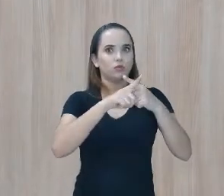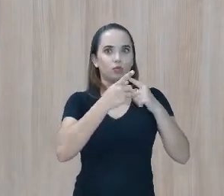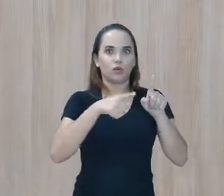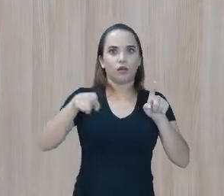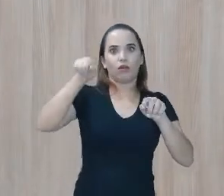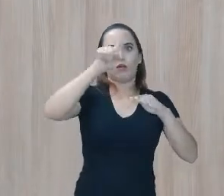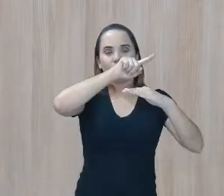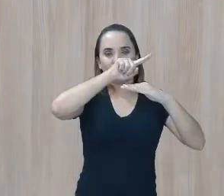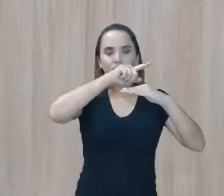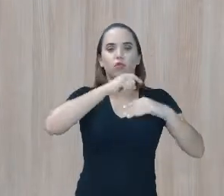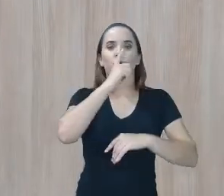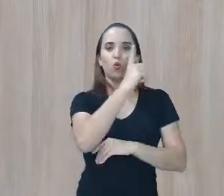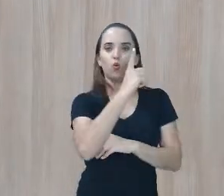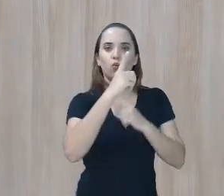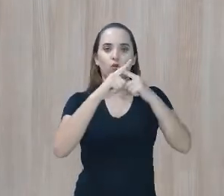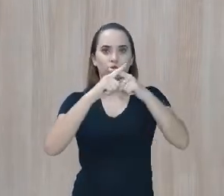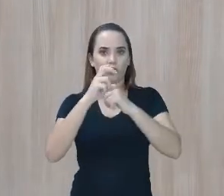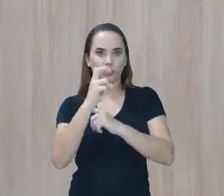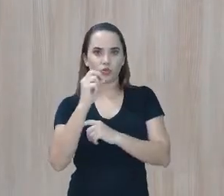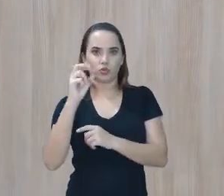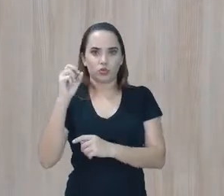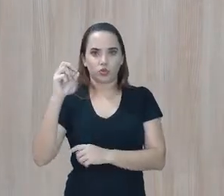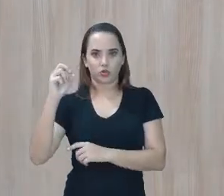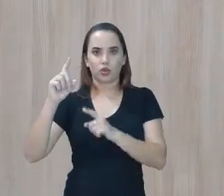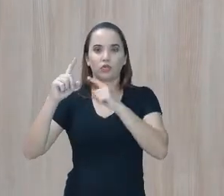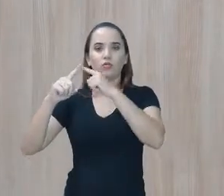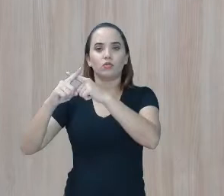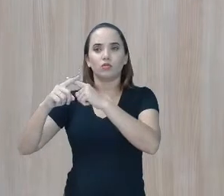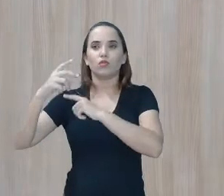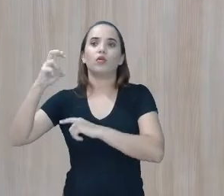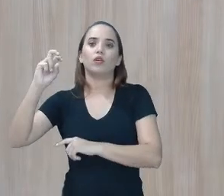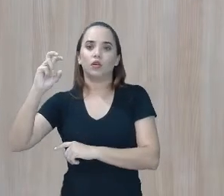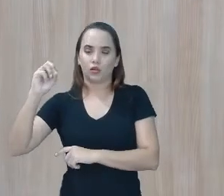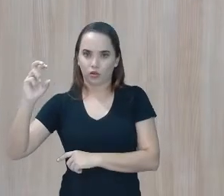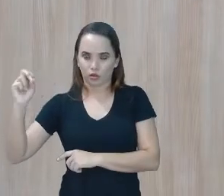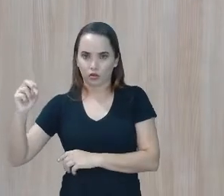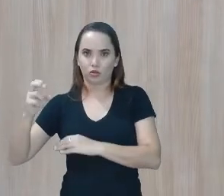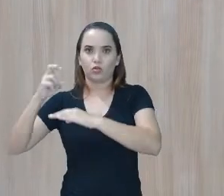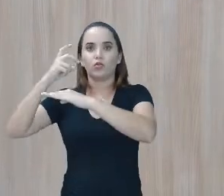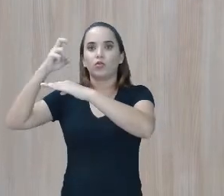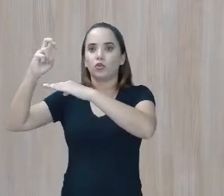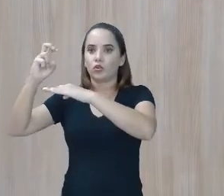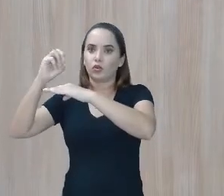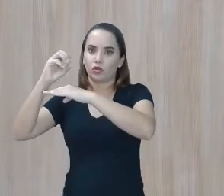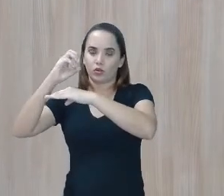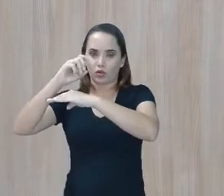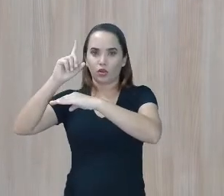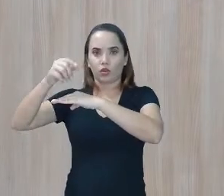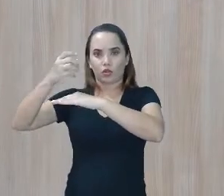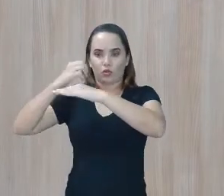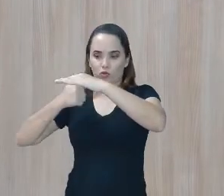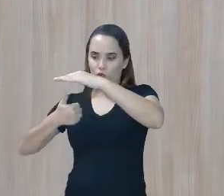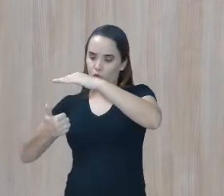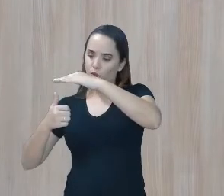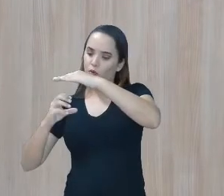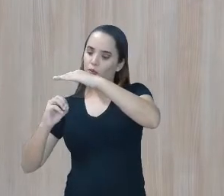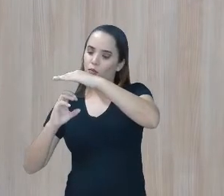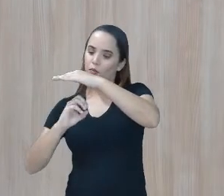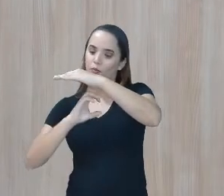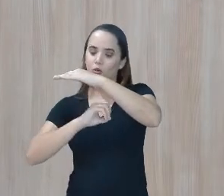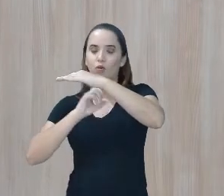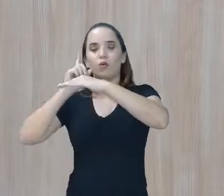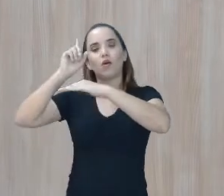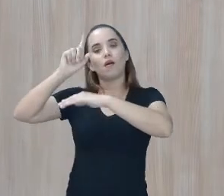fração. Então, 1 vezes 500, 500. 500 sobre 1000 é uma fração equivalente a 1 sobre